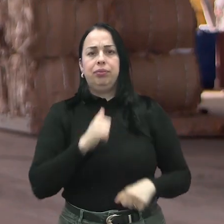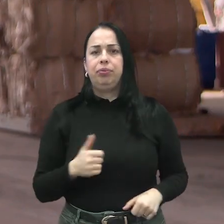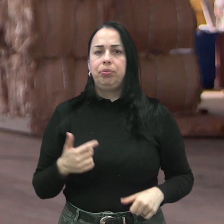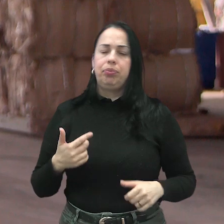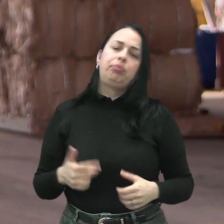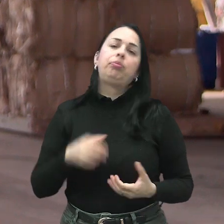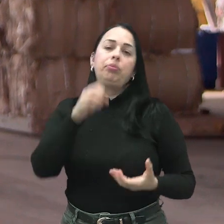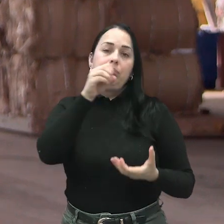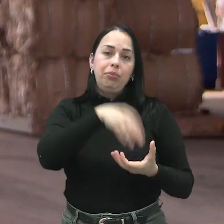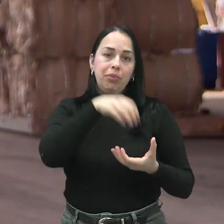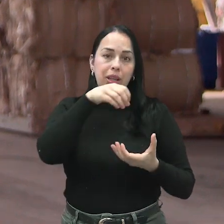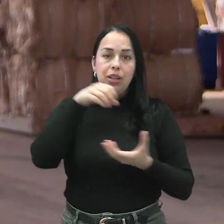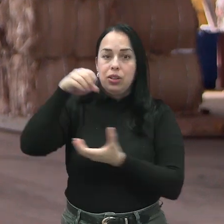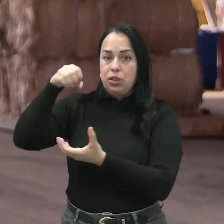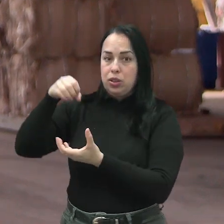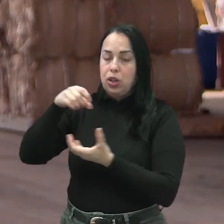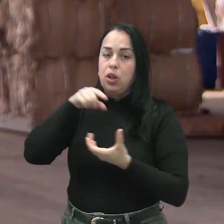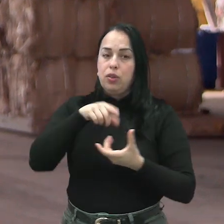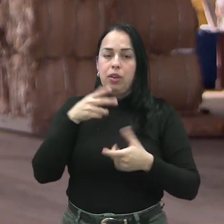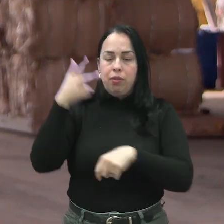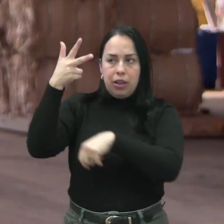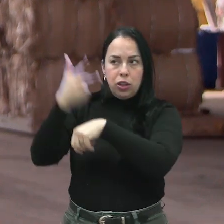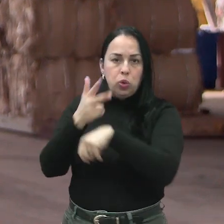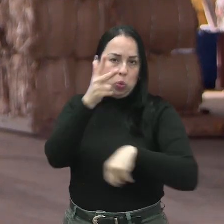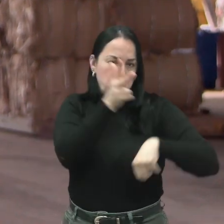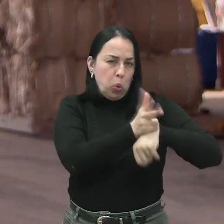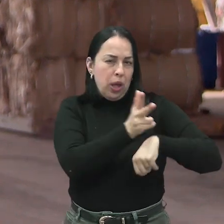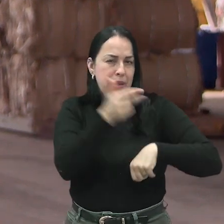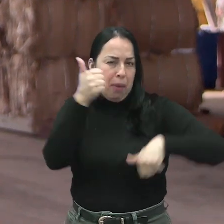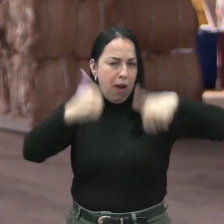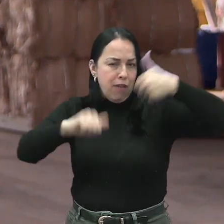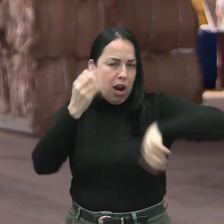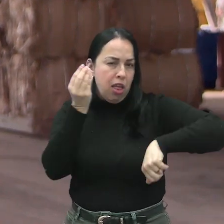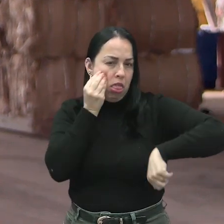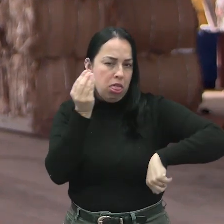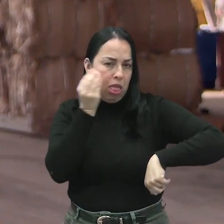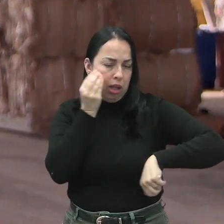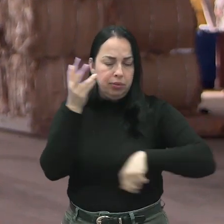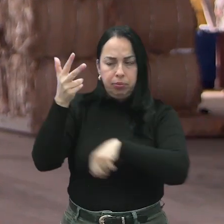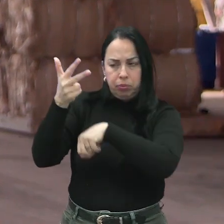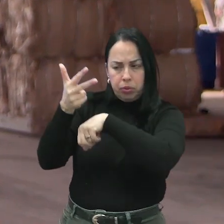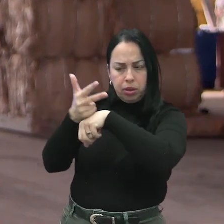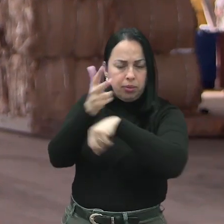ela realizou a instalação de 2 câmaras como teste. Essas câmaras ela